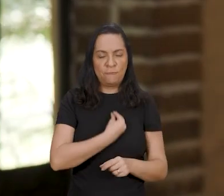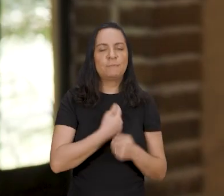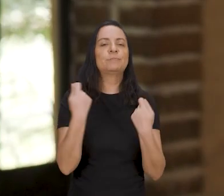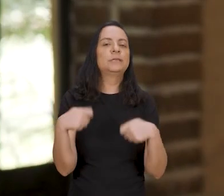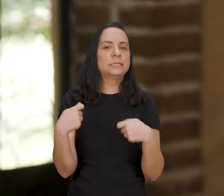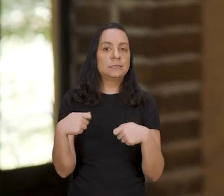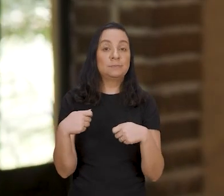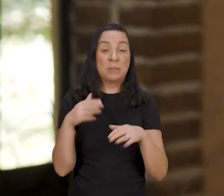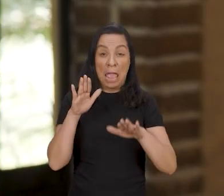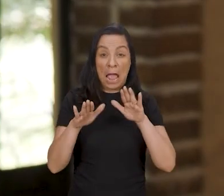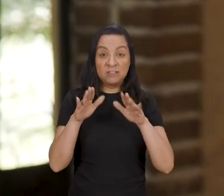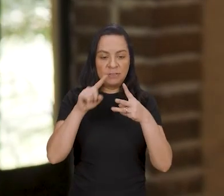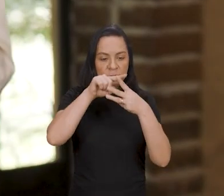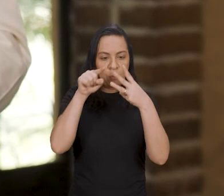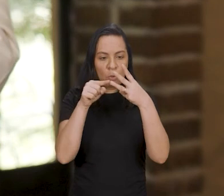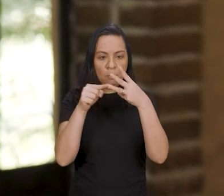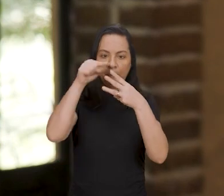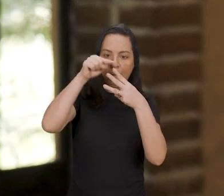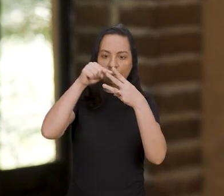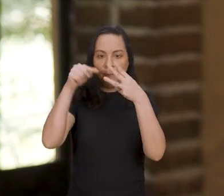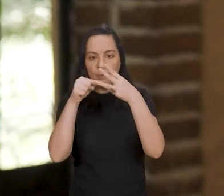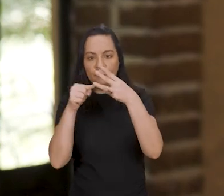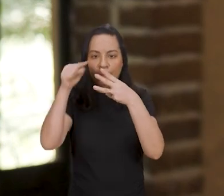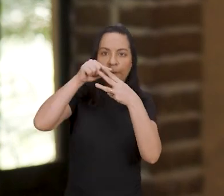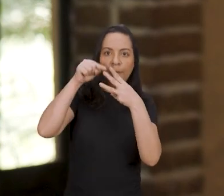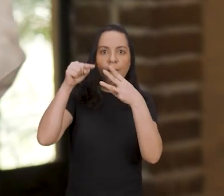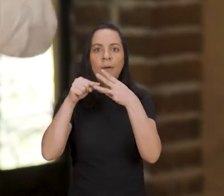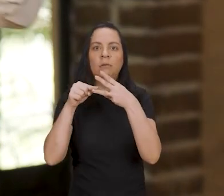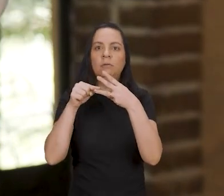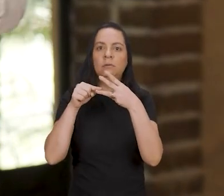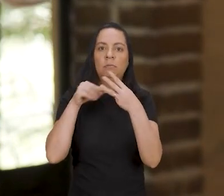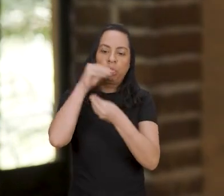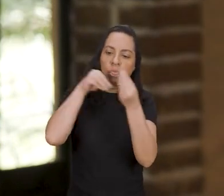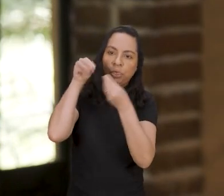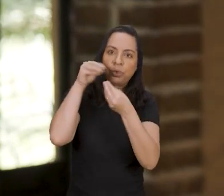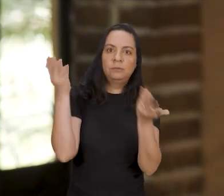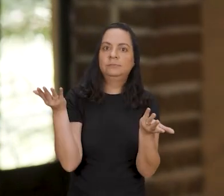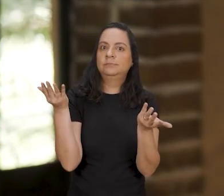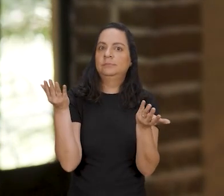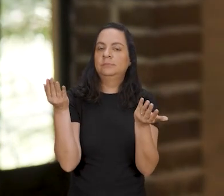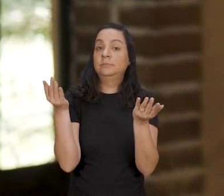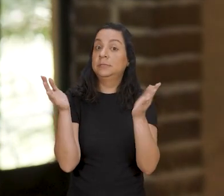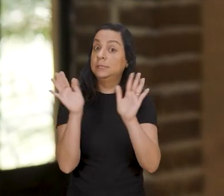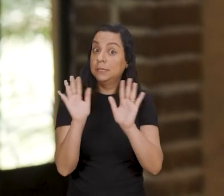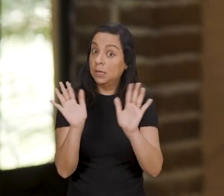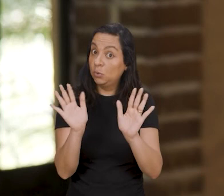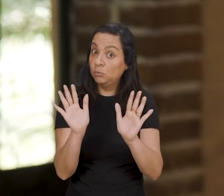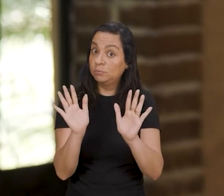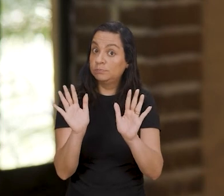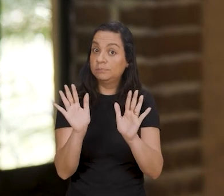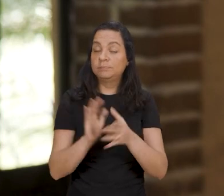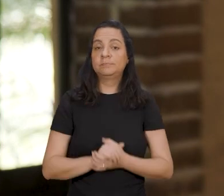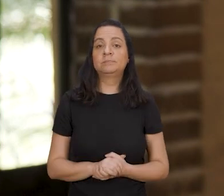Infelizmente, às vezes invertemos. Queremos começar o dia correndo, ou melhor, andando, depois a gente vai correr, depois a gente vai tentar voar.